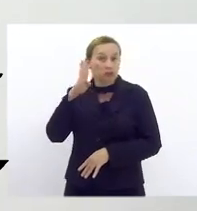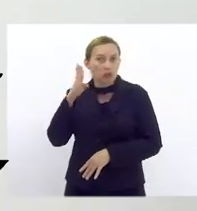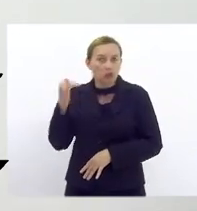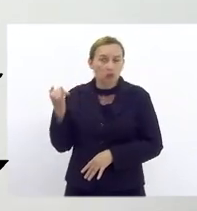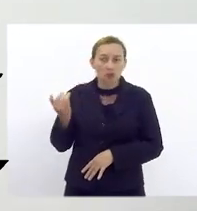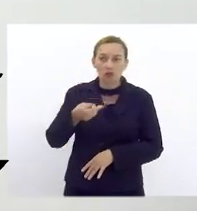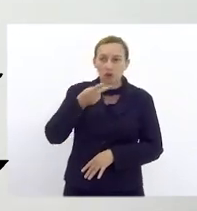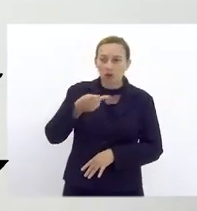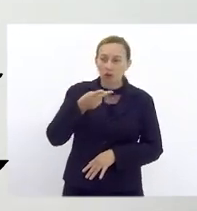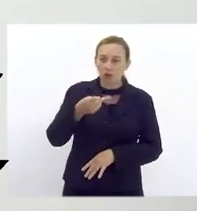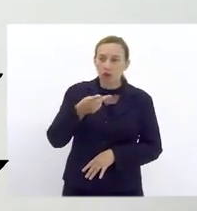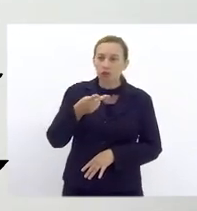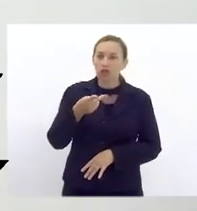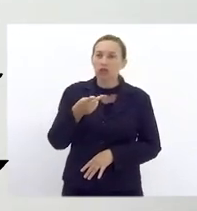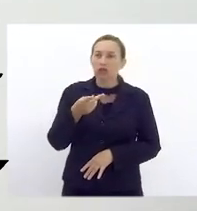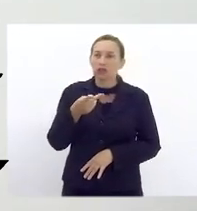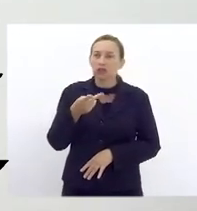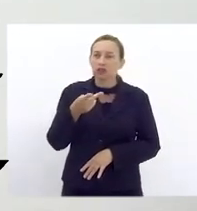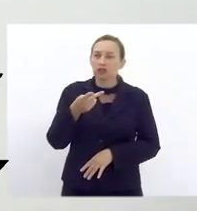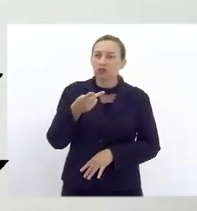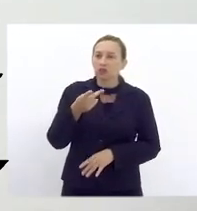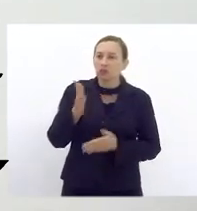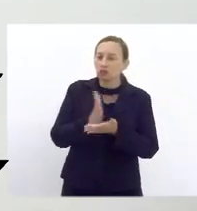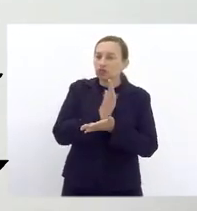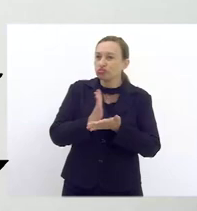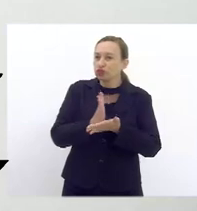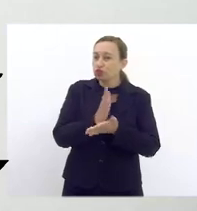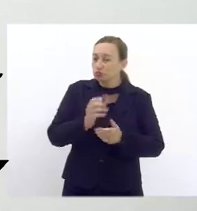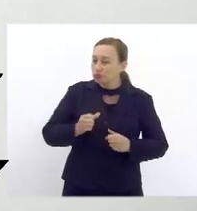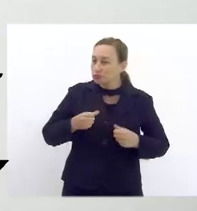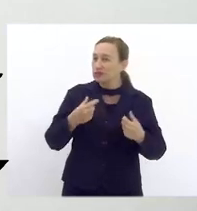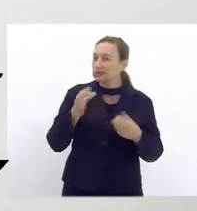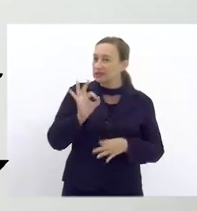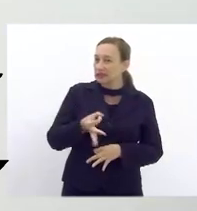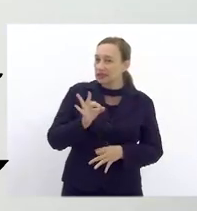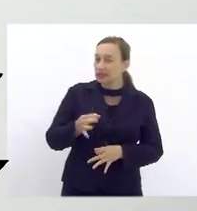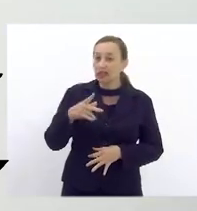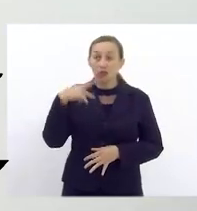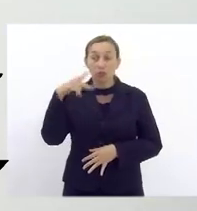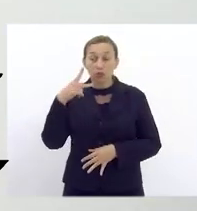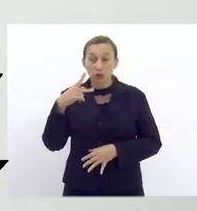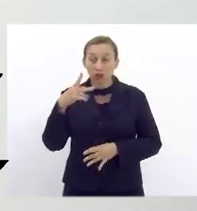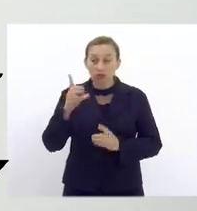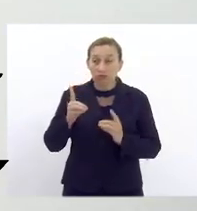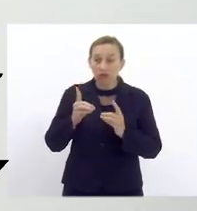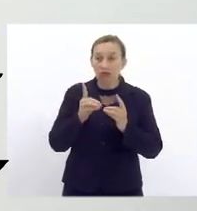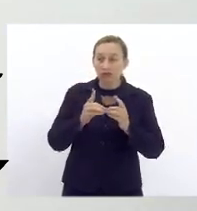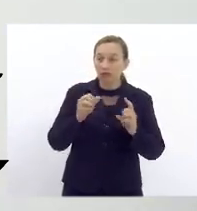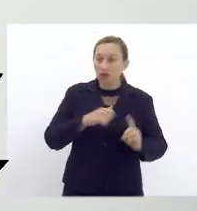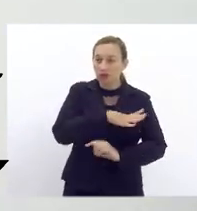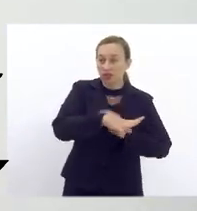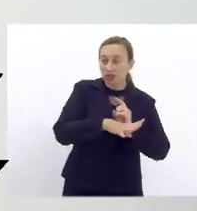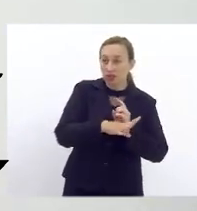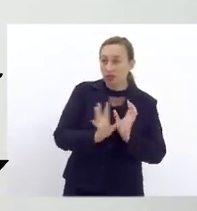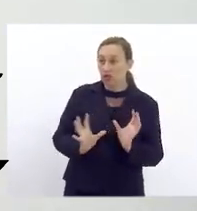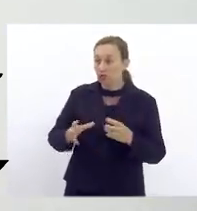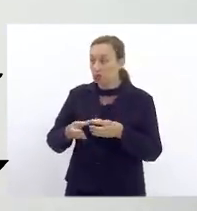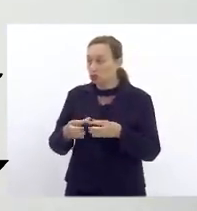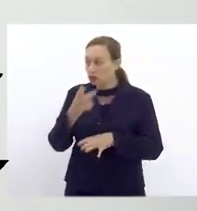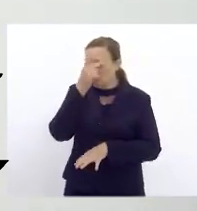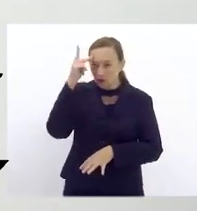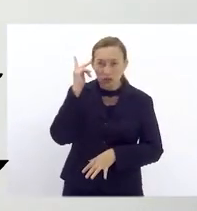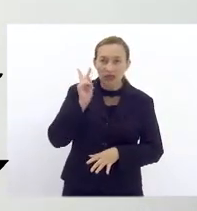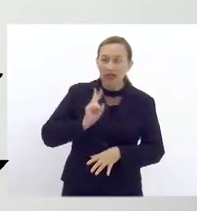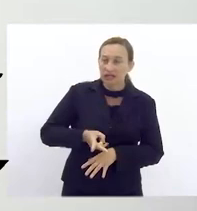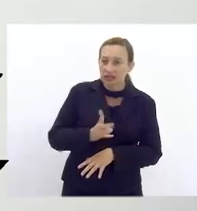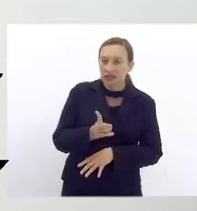e com algum tipo de prioridade a questão de política de atendimento social a essas populações e